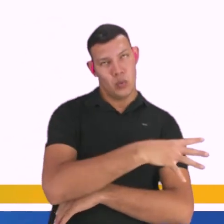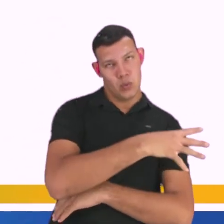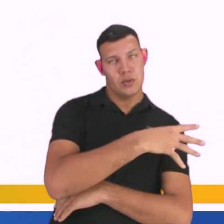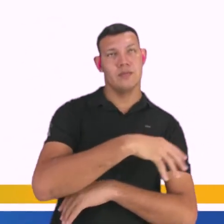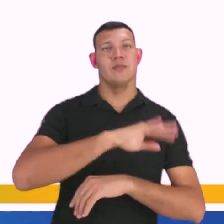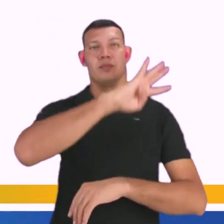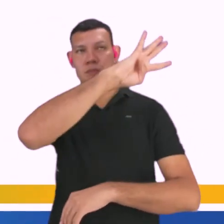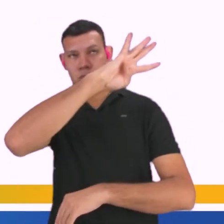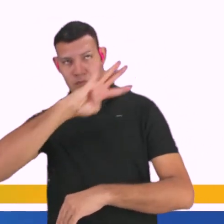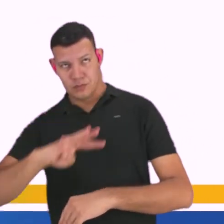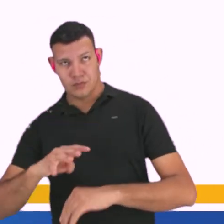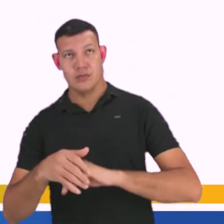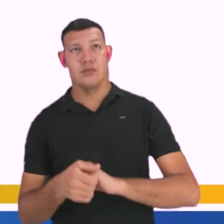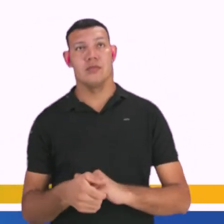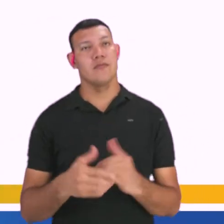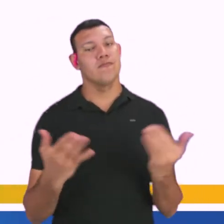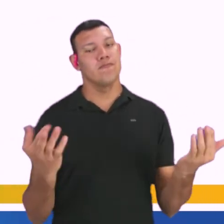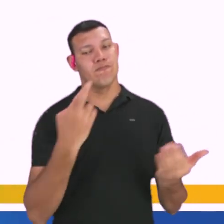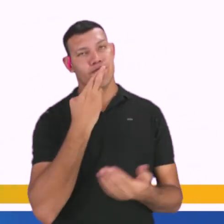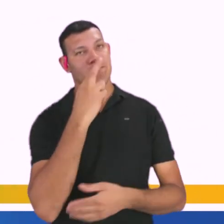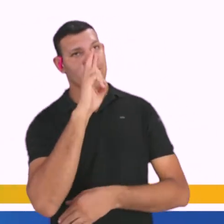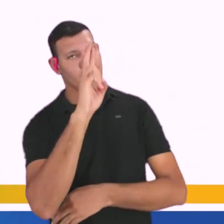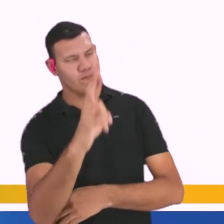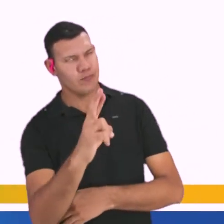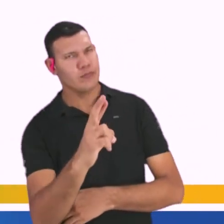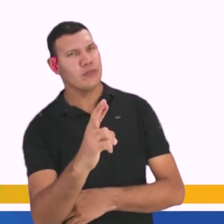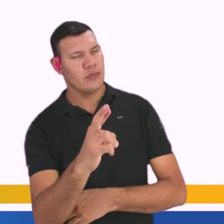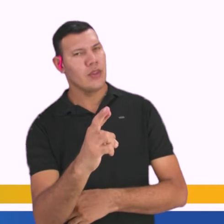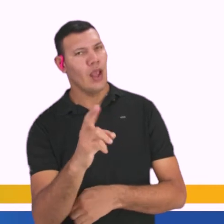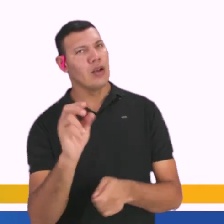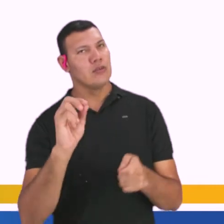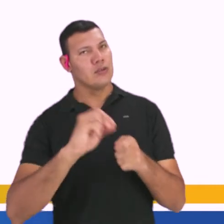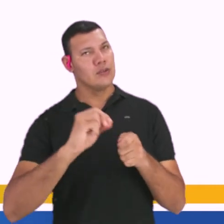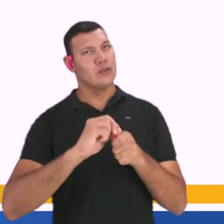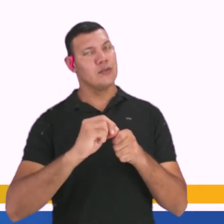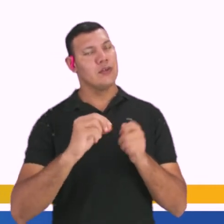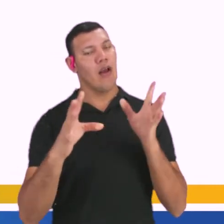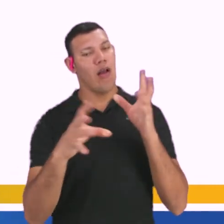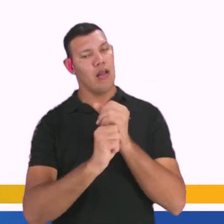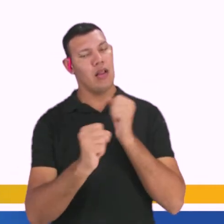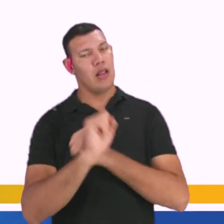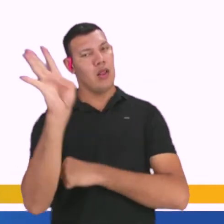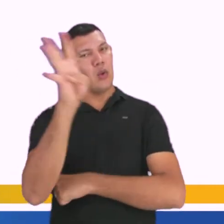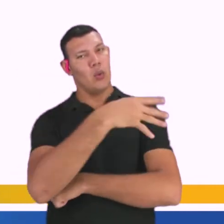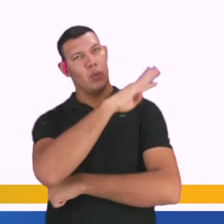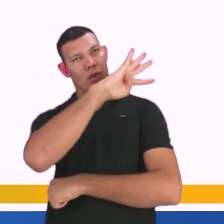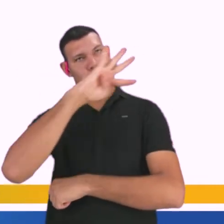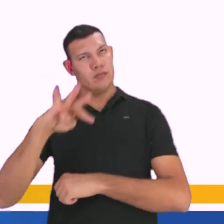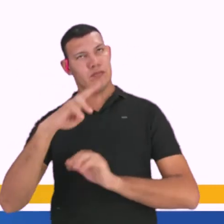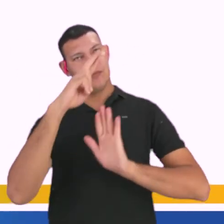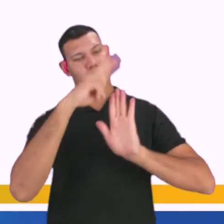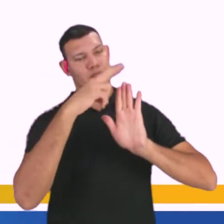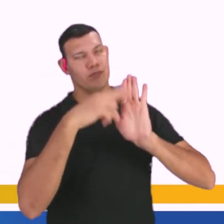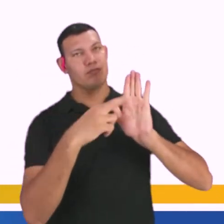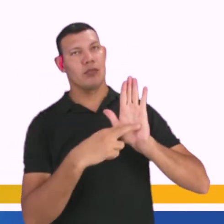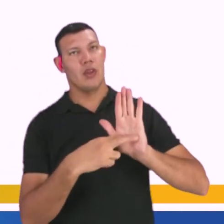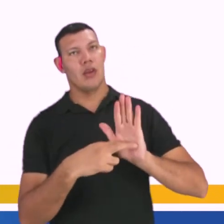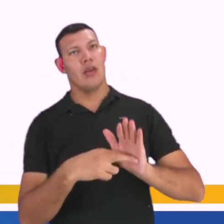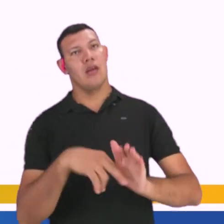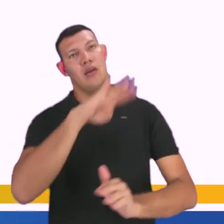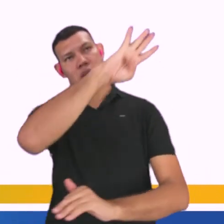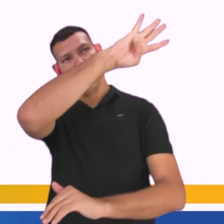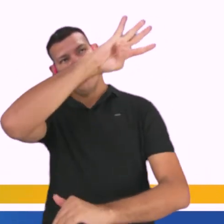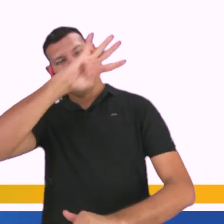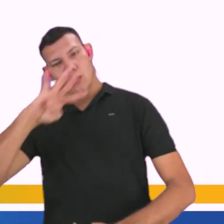vai resolver né Essa Matriz fazendo aquele cálculo né pôs a rir que é a diagonal principal